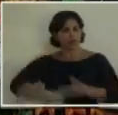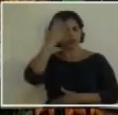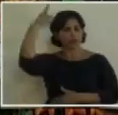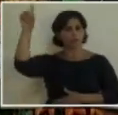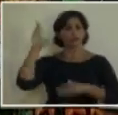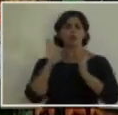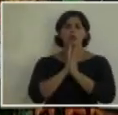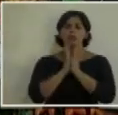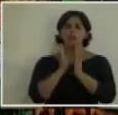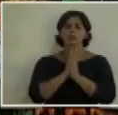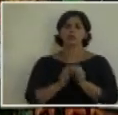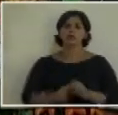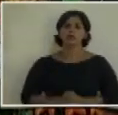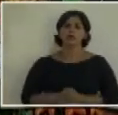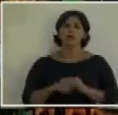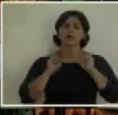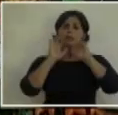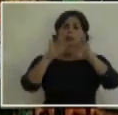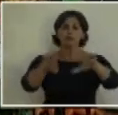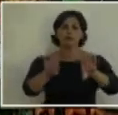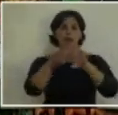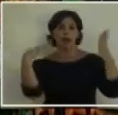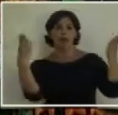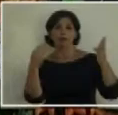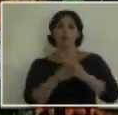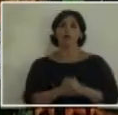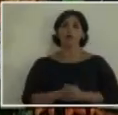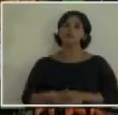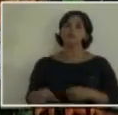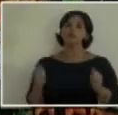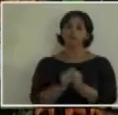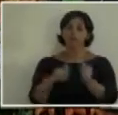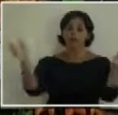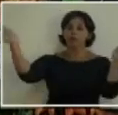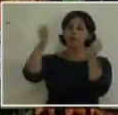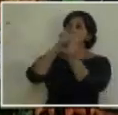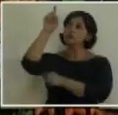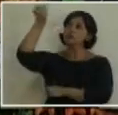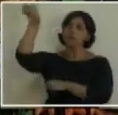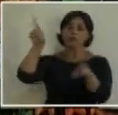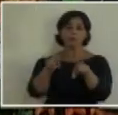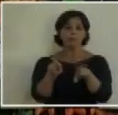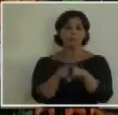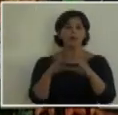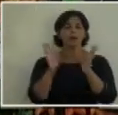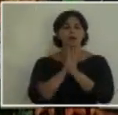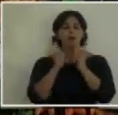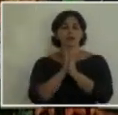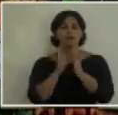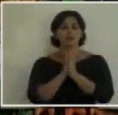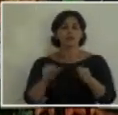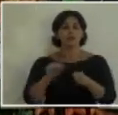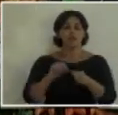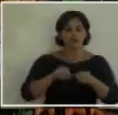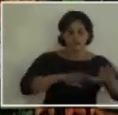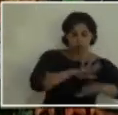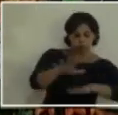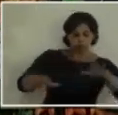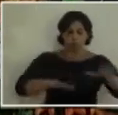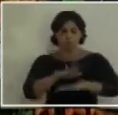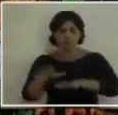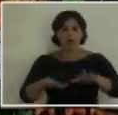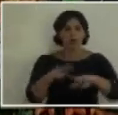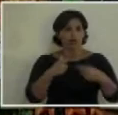amo, quando está escrito assim: e tendo orado, o lugar se moveu. Eu profetizo sobre a tua